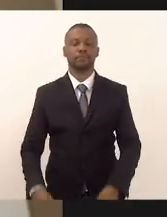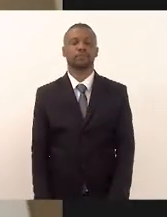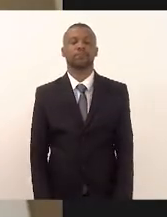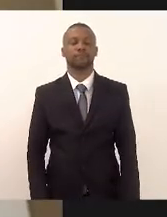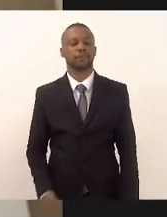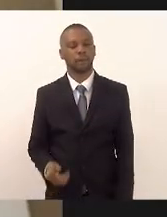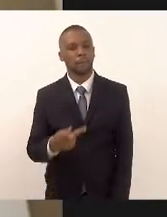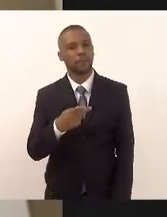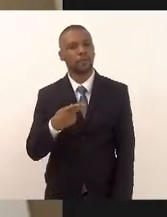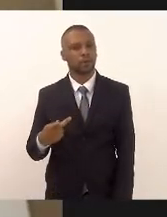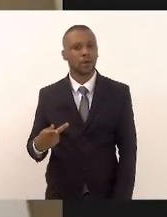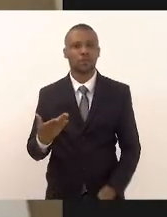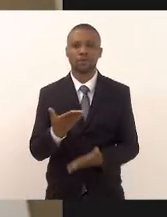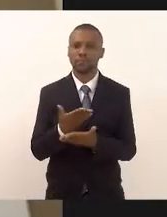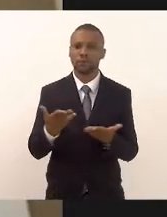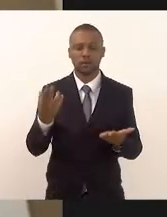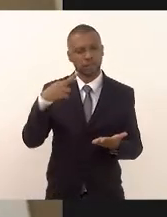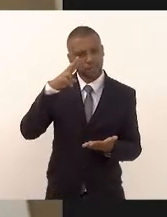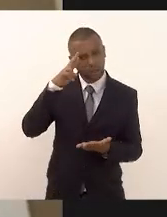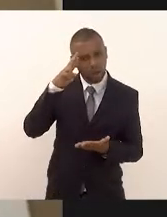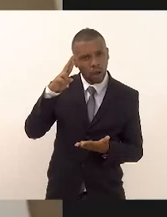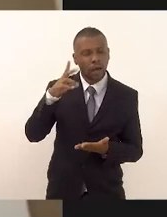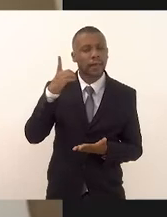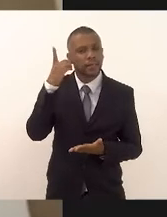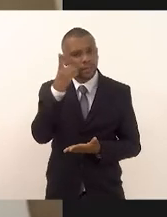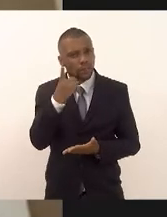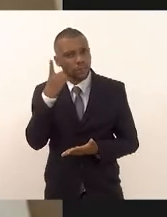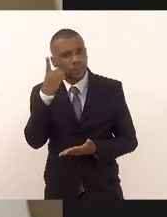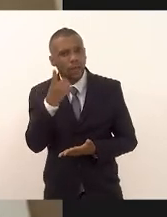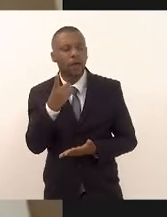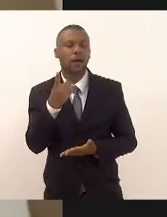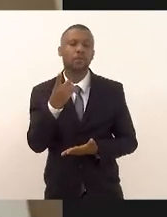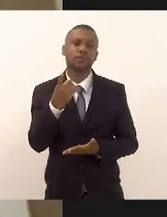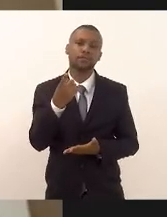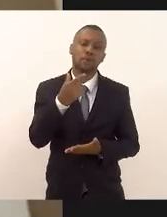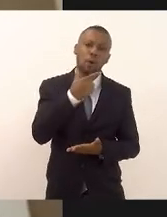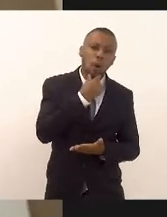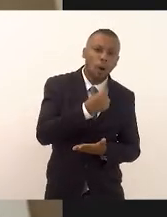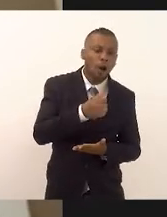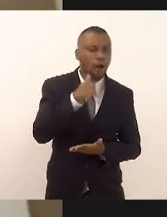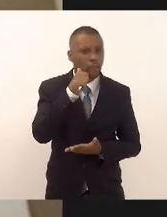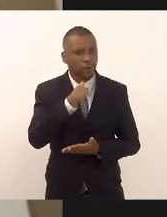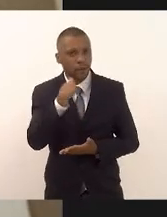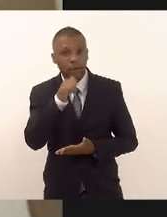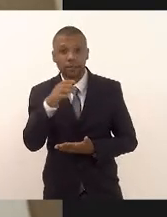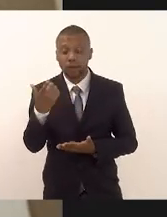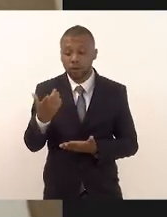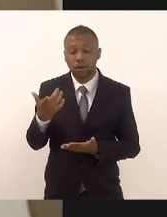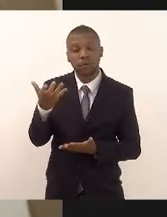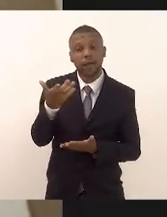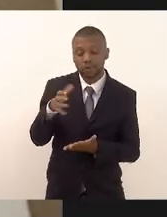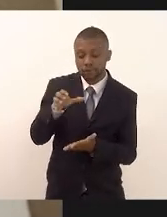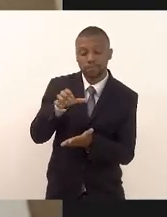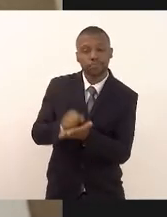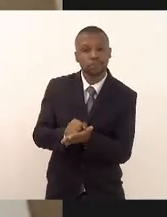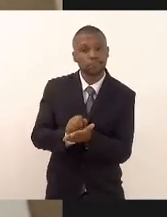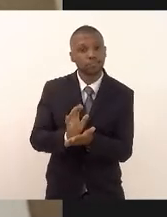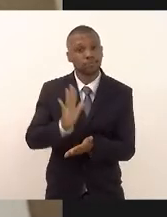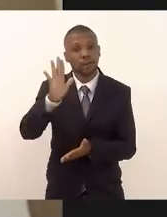Presidente, senhoras e senhores, deputados e deputadas, me inscrevo para discutir o projeto